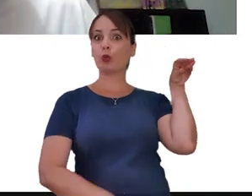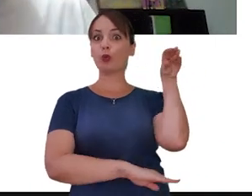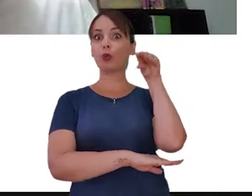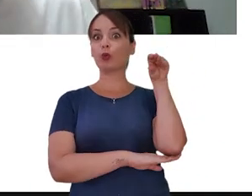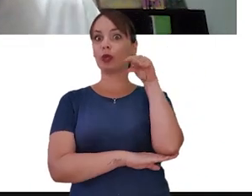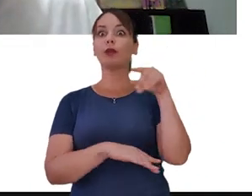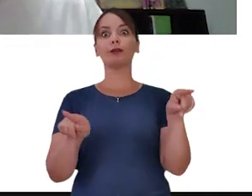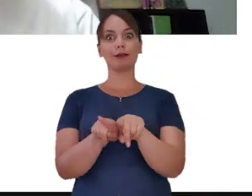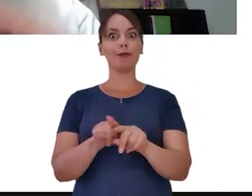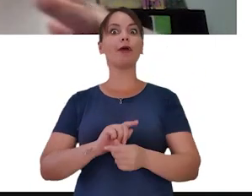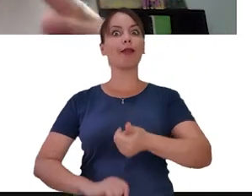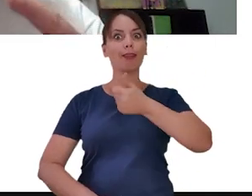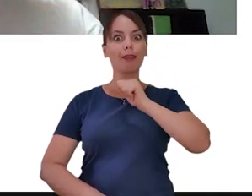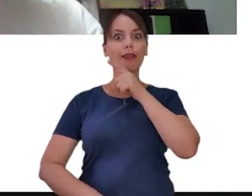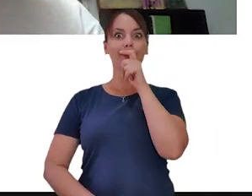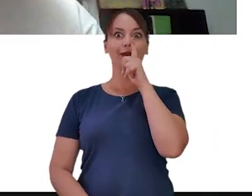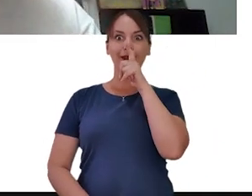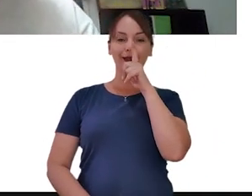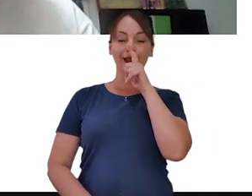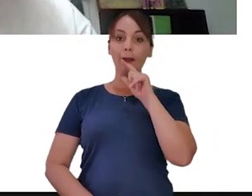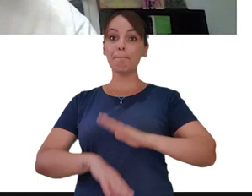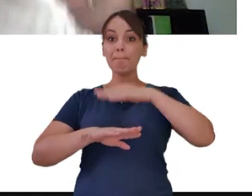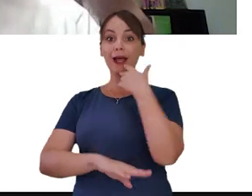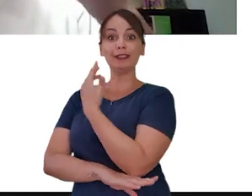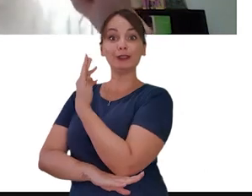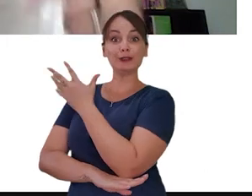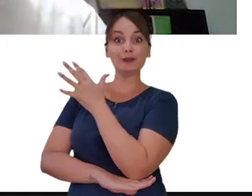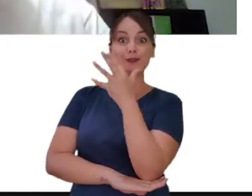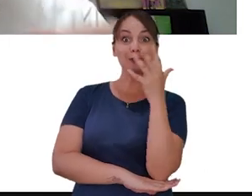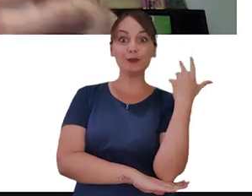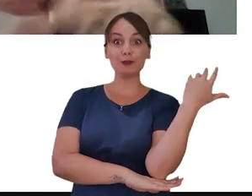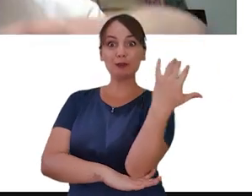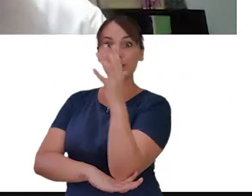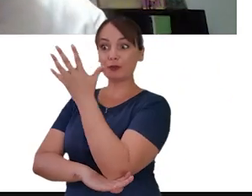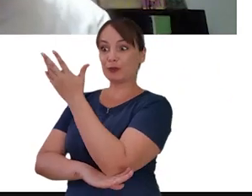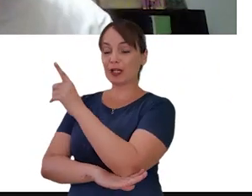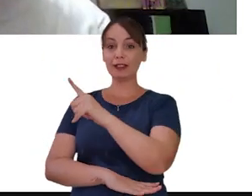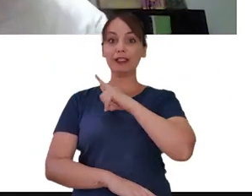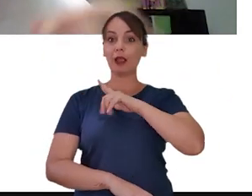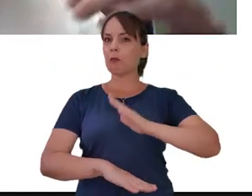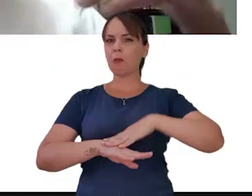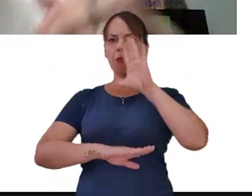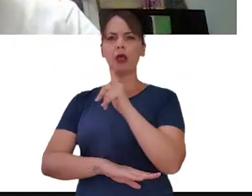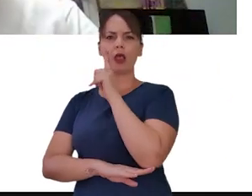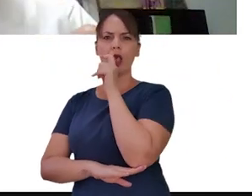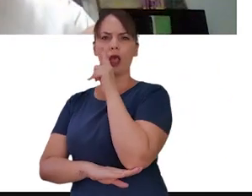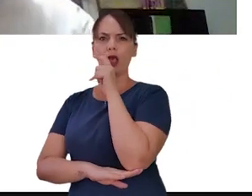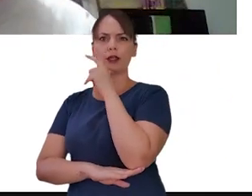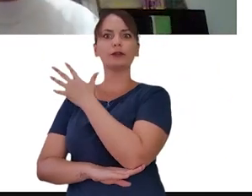eles também bebiam água. Quanto mais floresta a gente tem, mais tem fontes de água